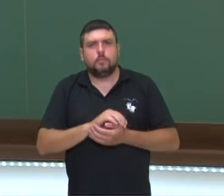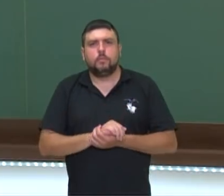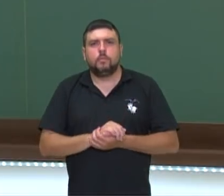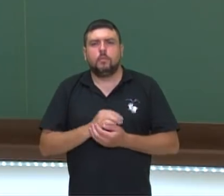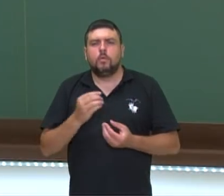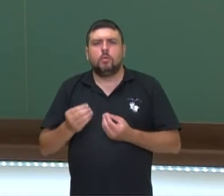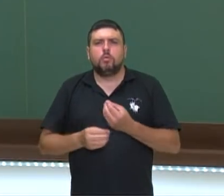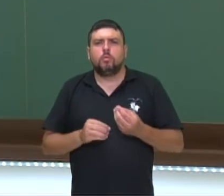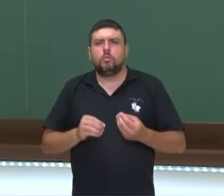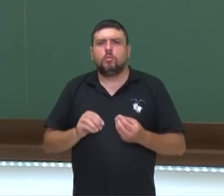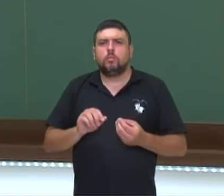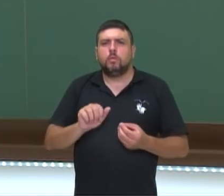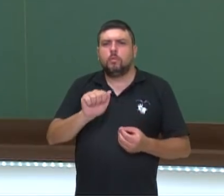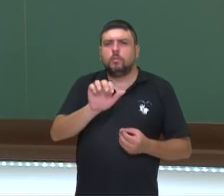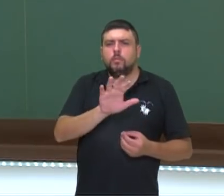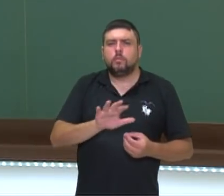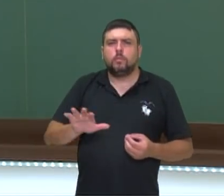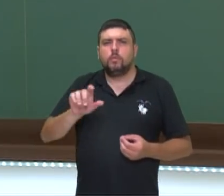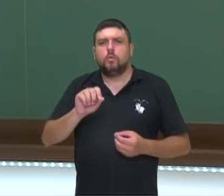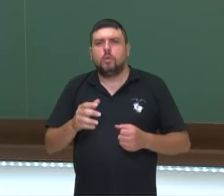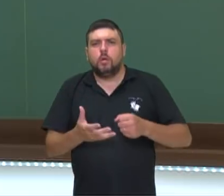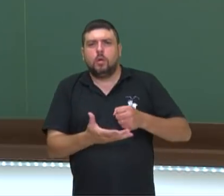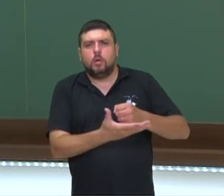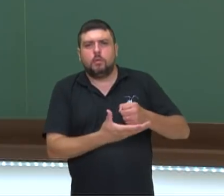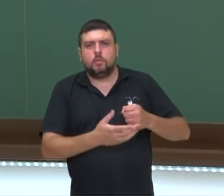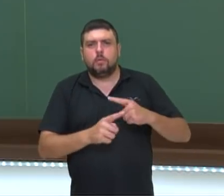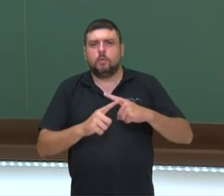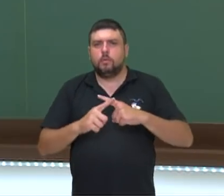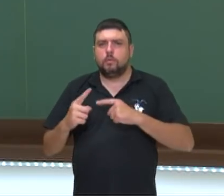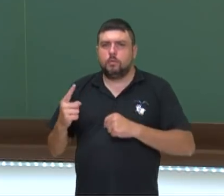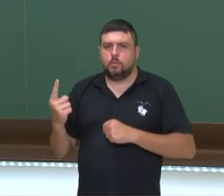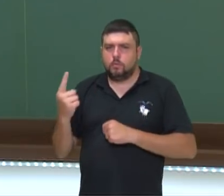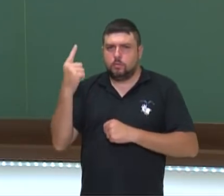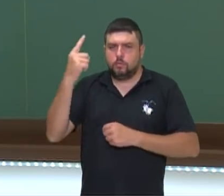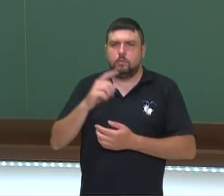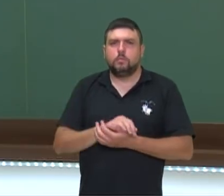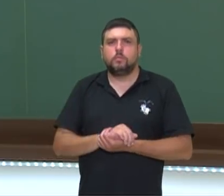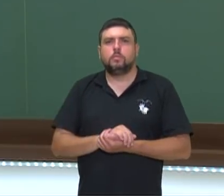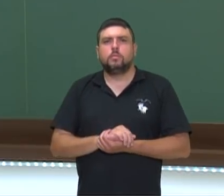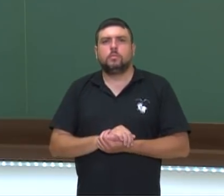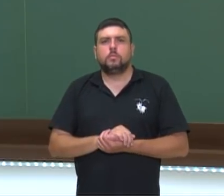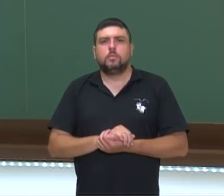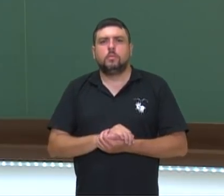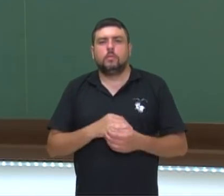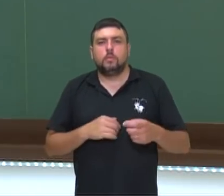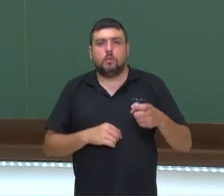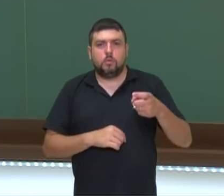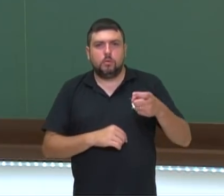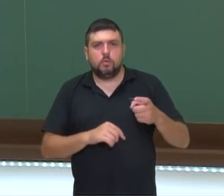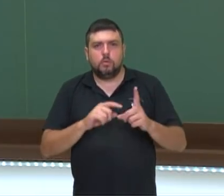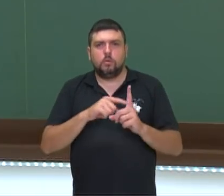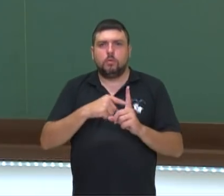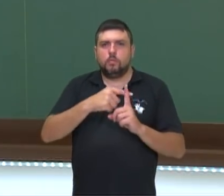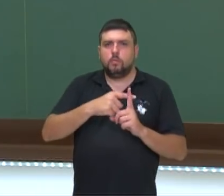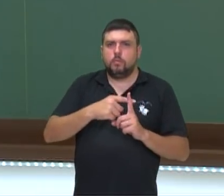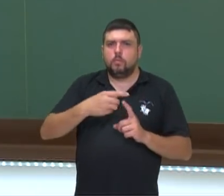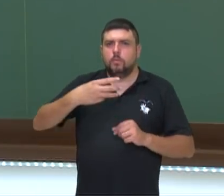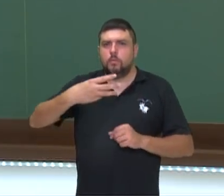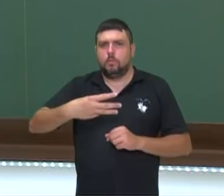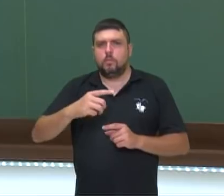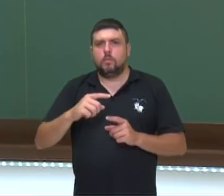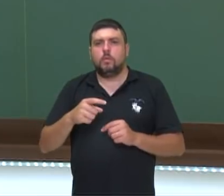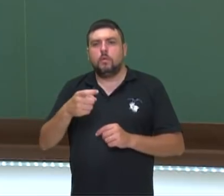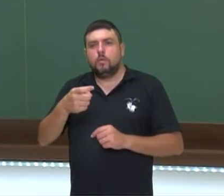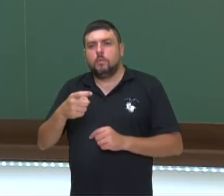área de um retângulo? Base vezes altura. Então, eu vou aplicar aqui x mais 3 vezes x, que é